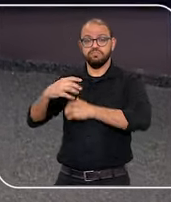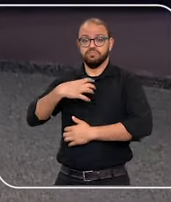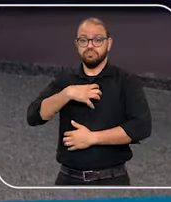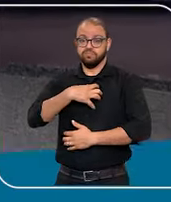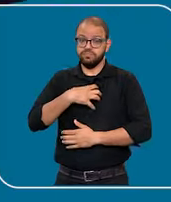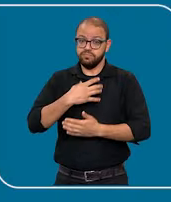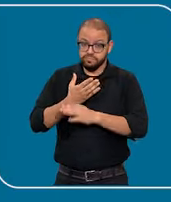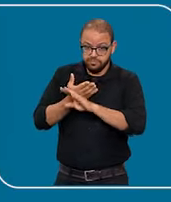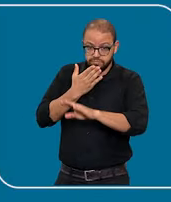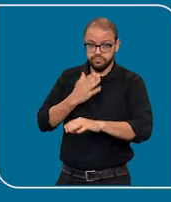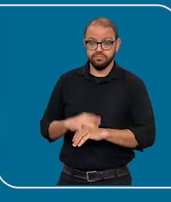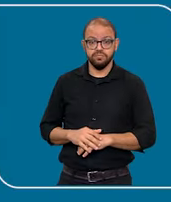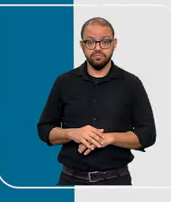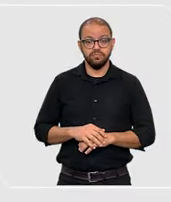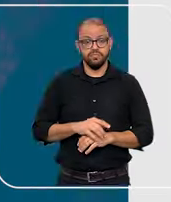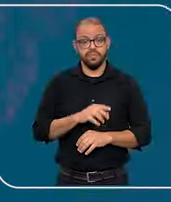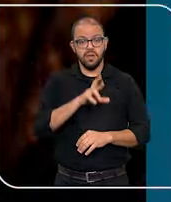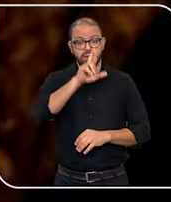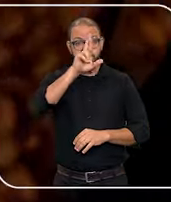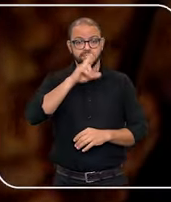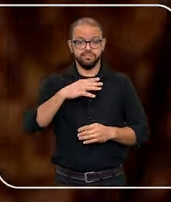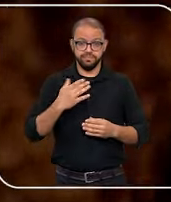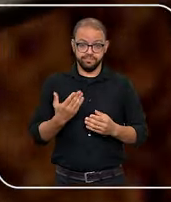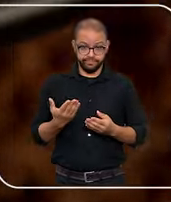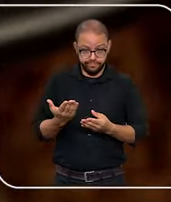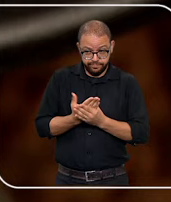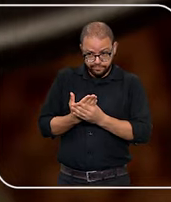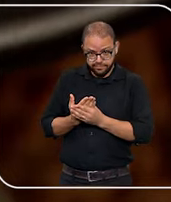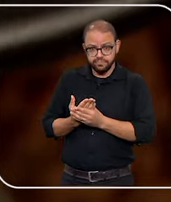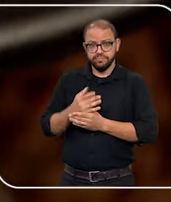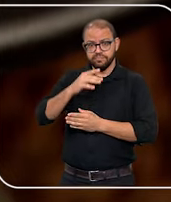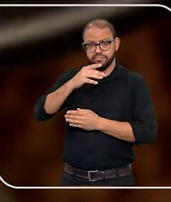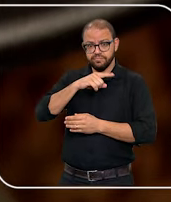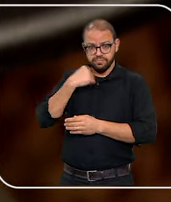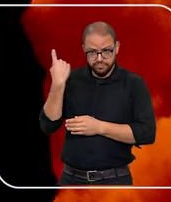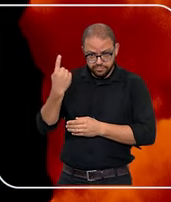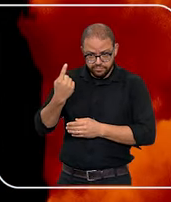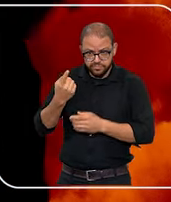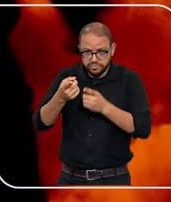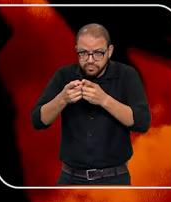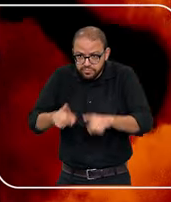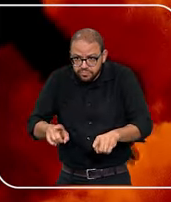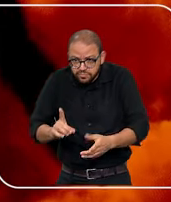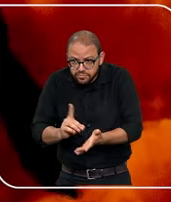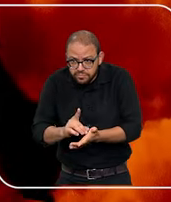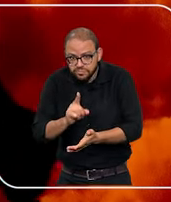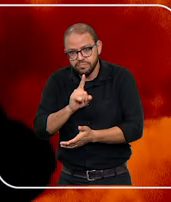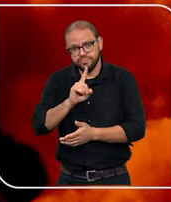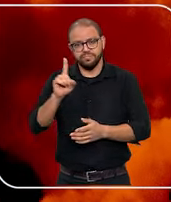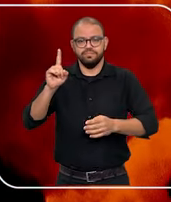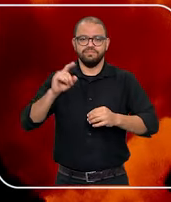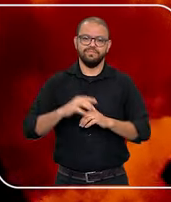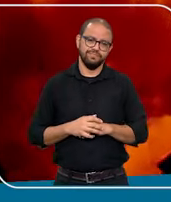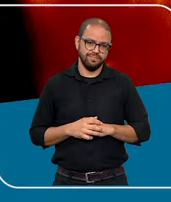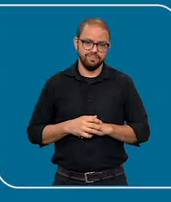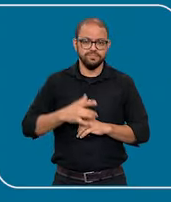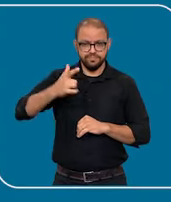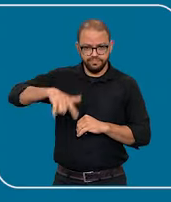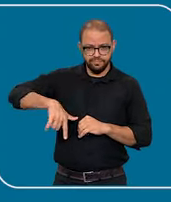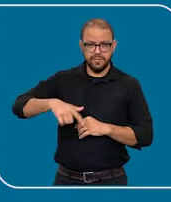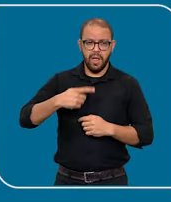prorroga afastamento. Morte do autor da ação não impede reconhecimento do divórcio. E além